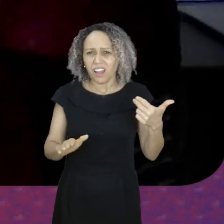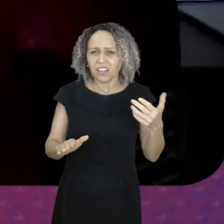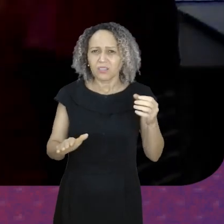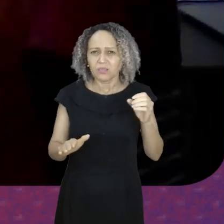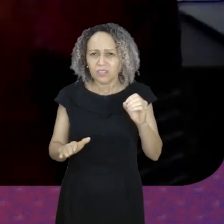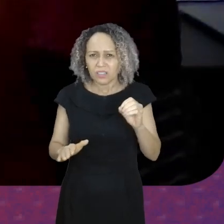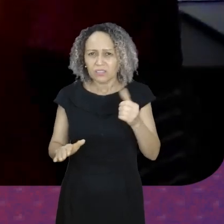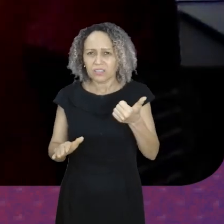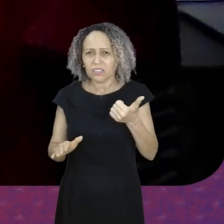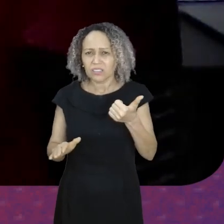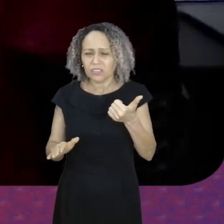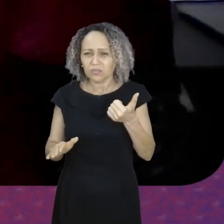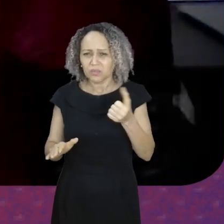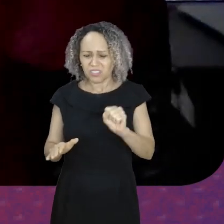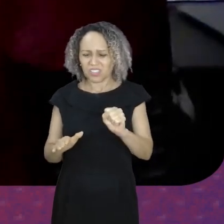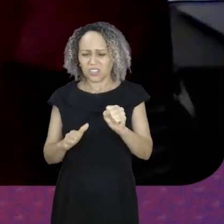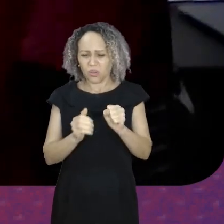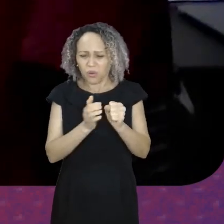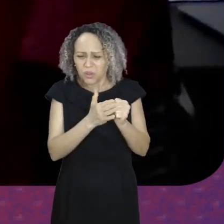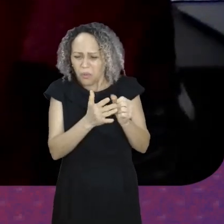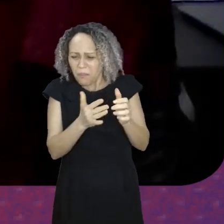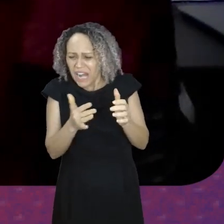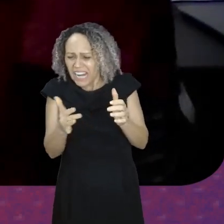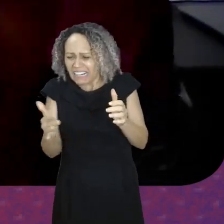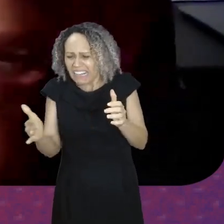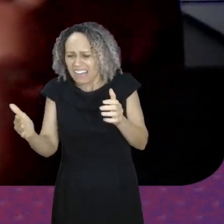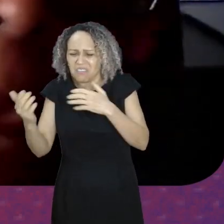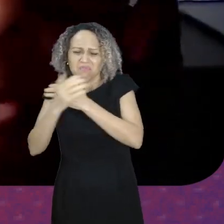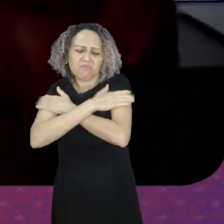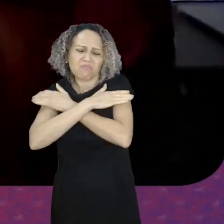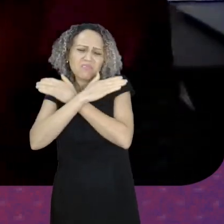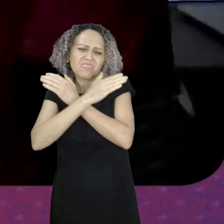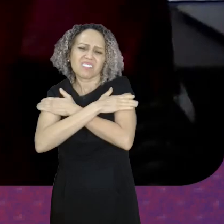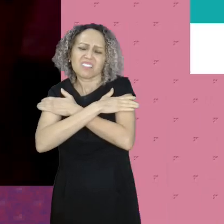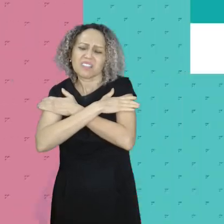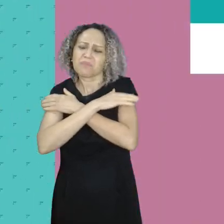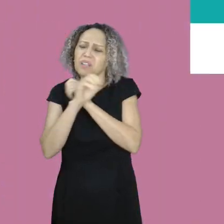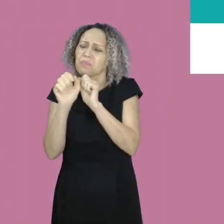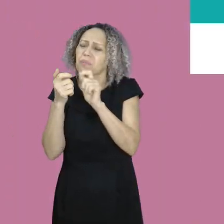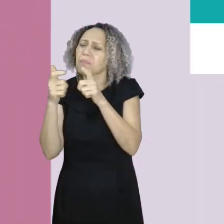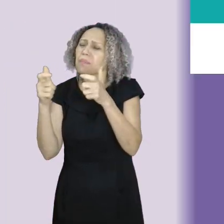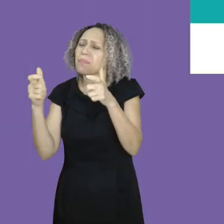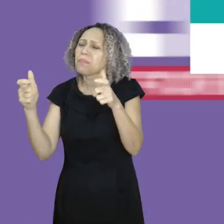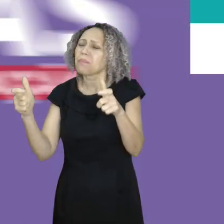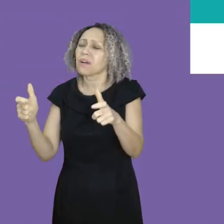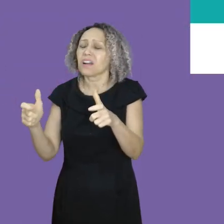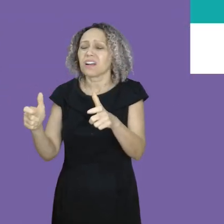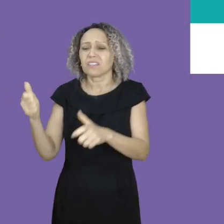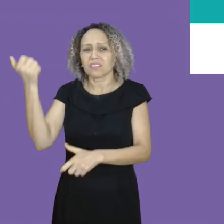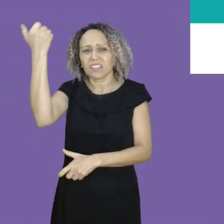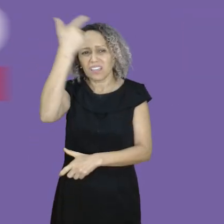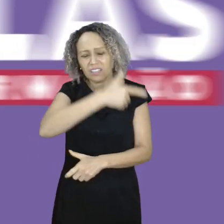cá, estão muito mais altos do que anteriormente.